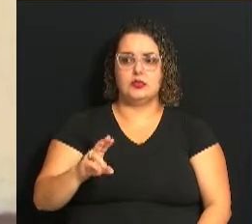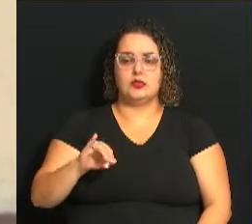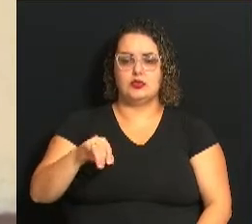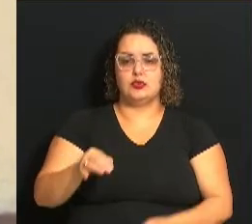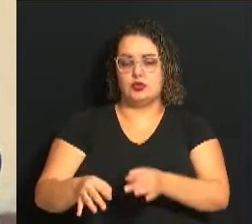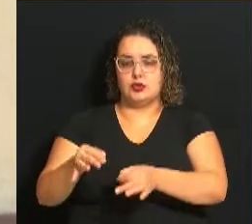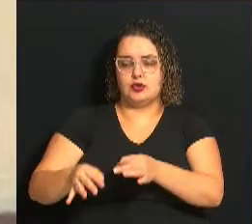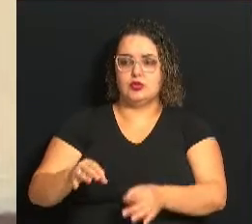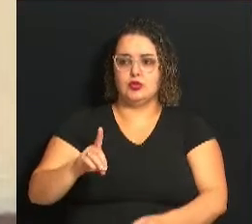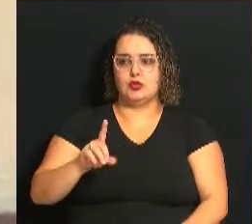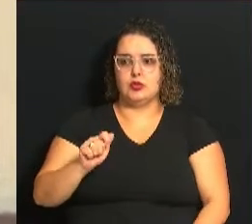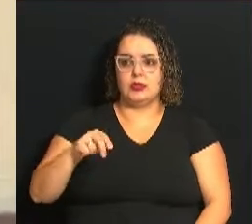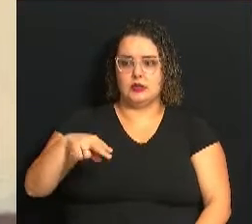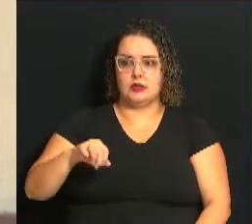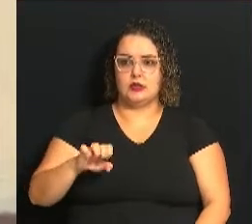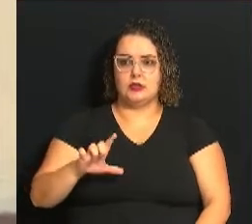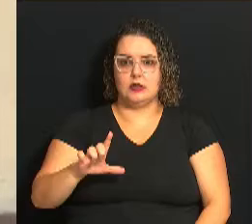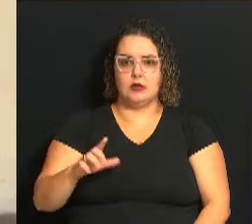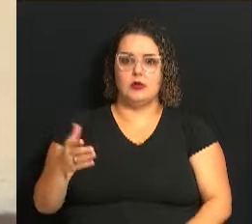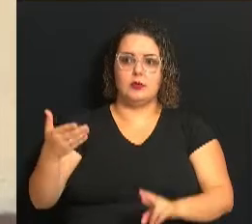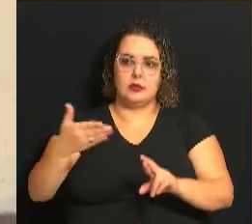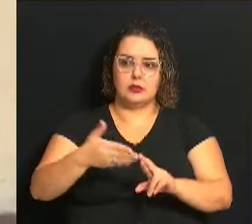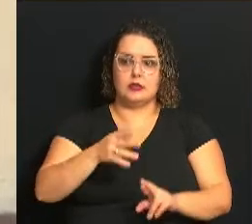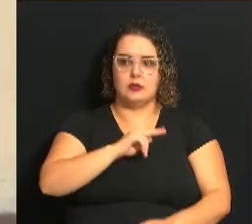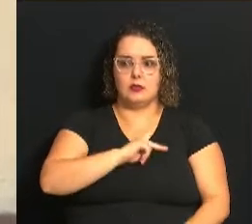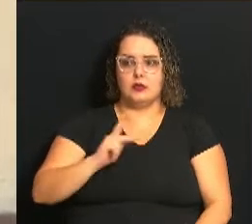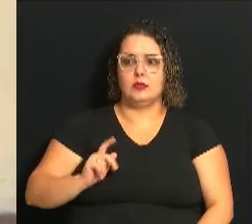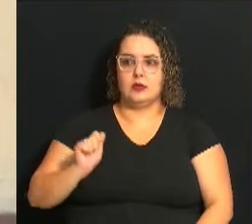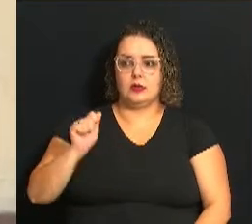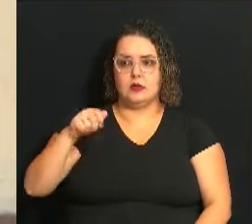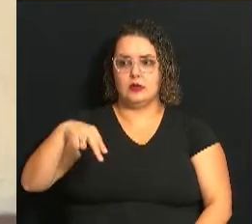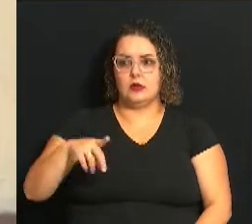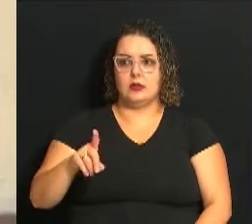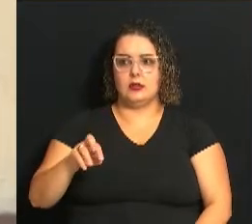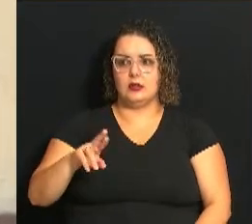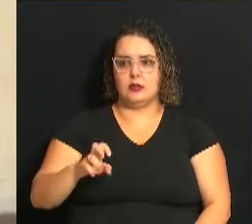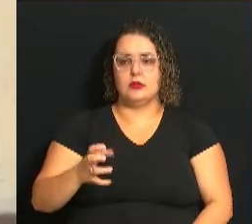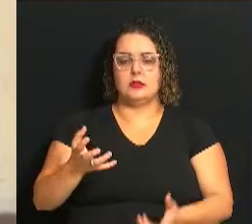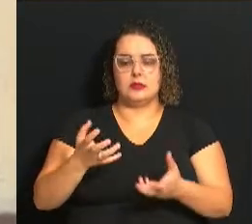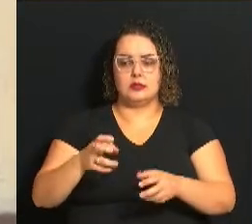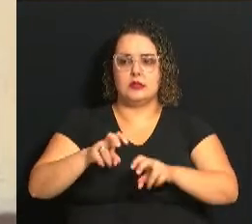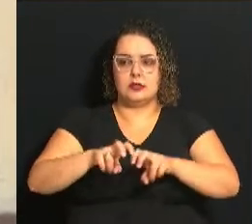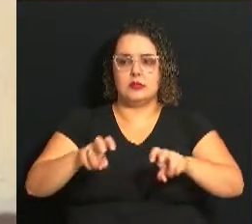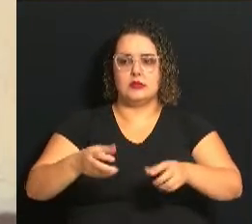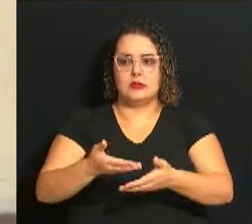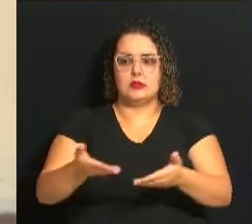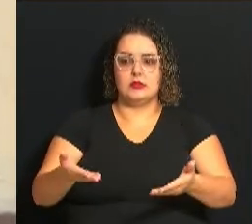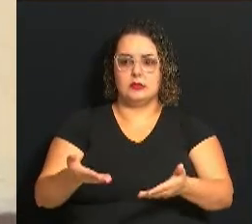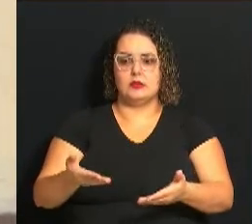o presidente da CETEC, o André. Se o senhor quiser sentar à frente, fique à vontade. Tudo bem, doutor?